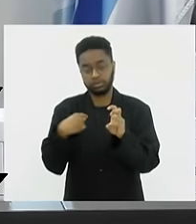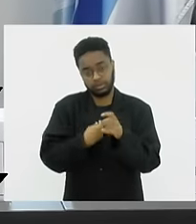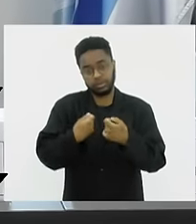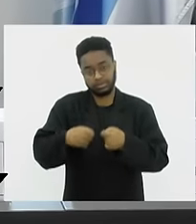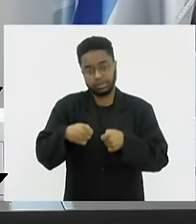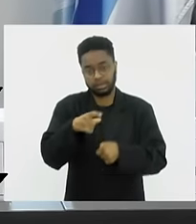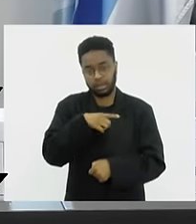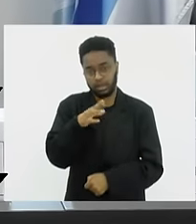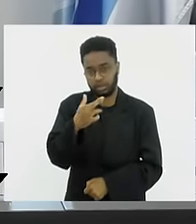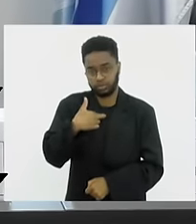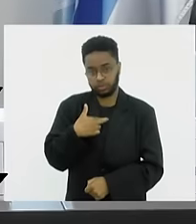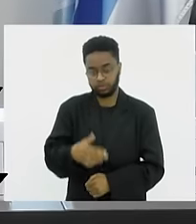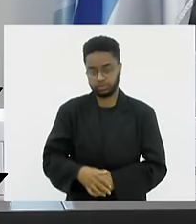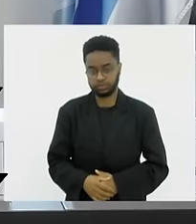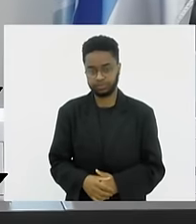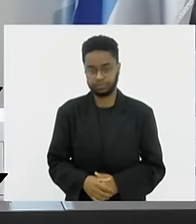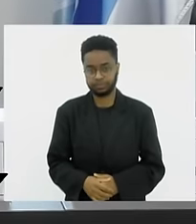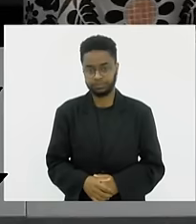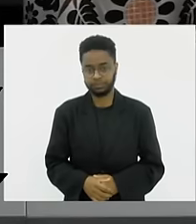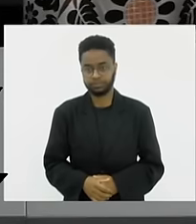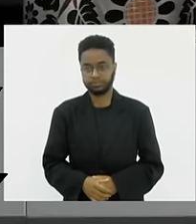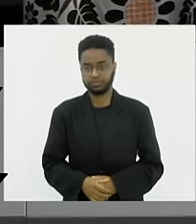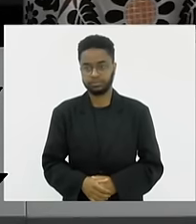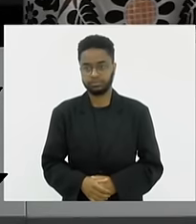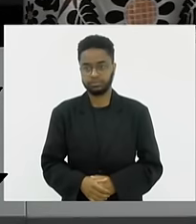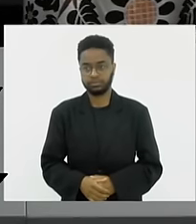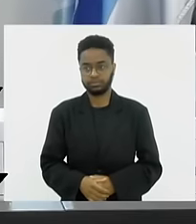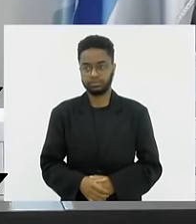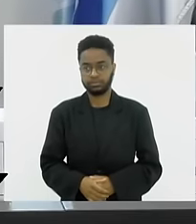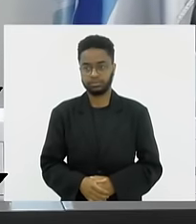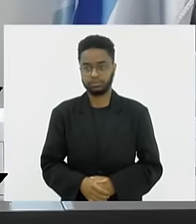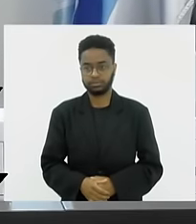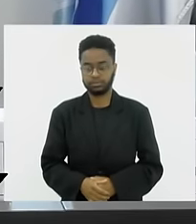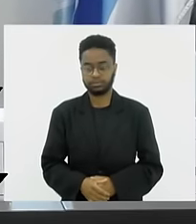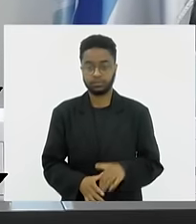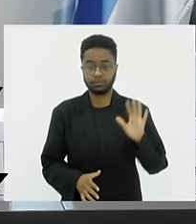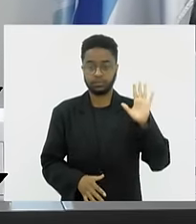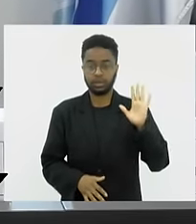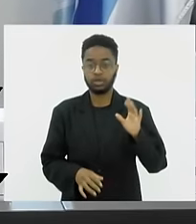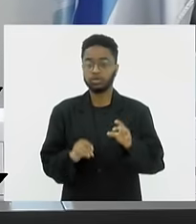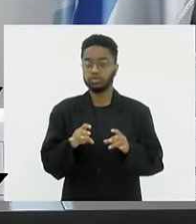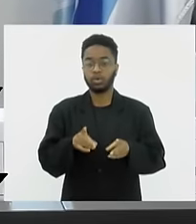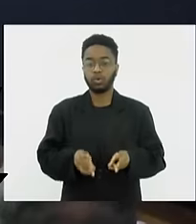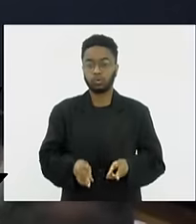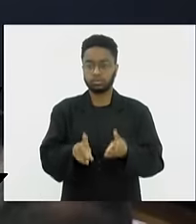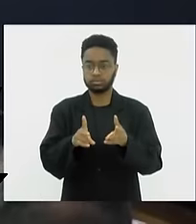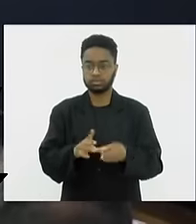com uma resposta. Presidente, só para dar continuidade. Deputado Thiago Rangel, me desculpe a interrupção.